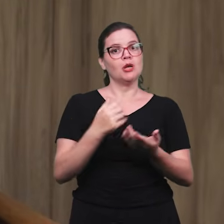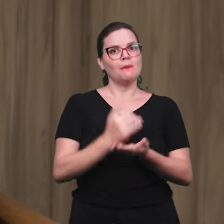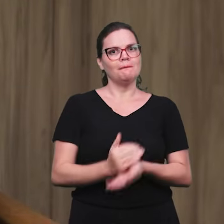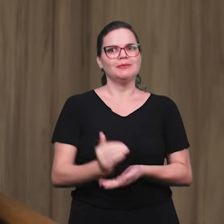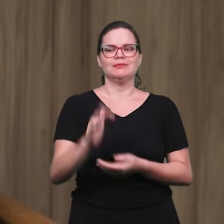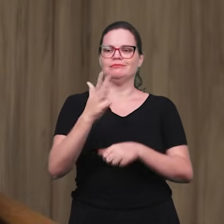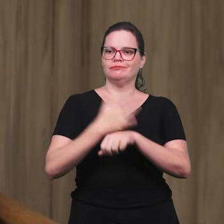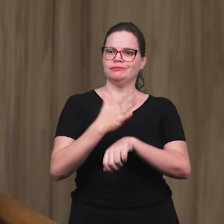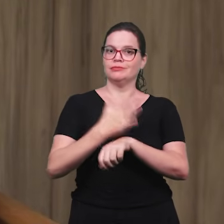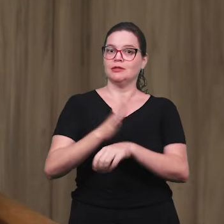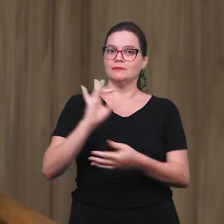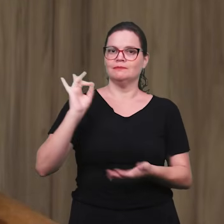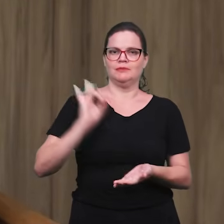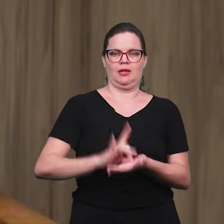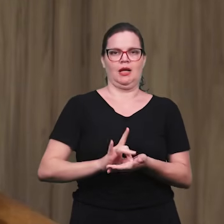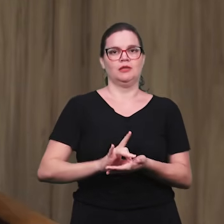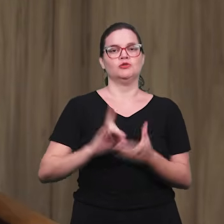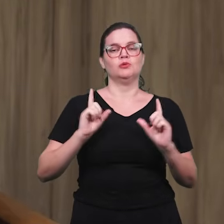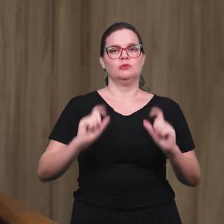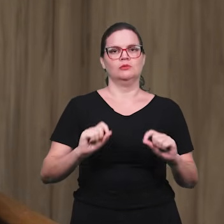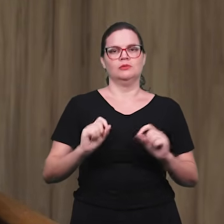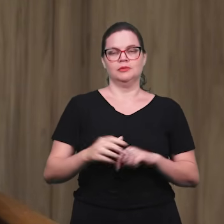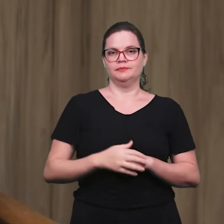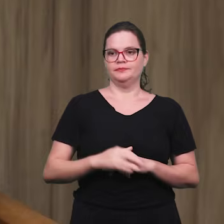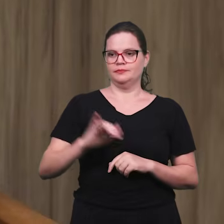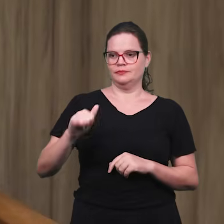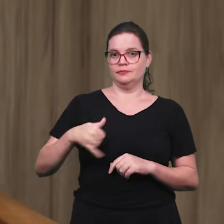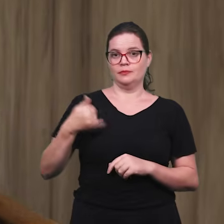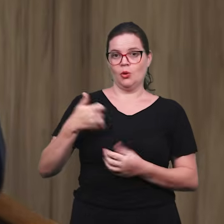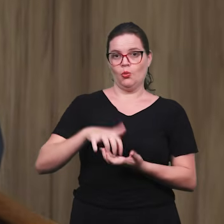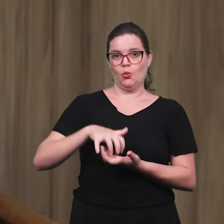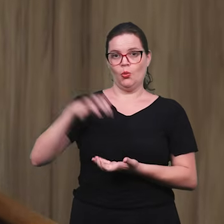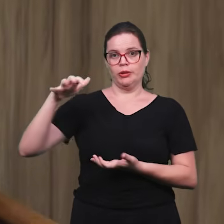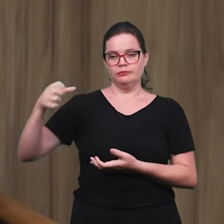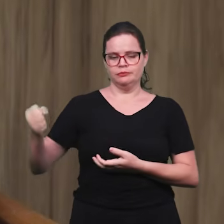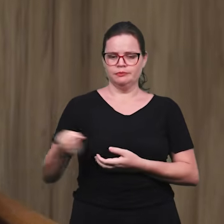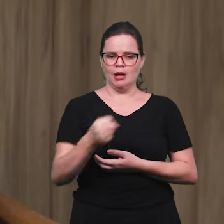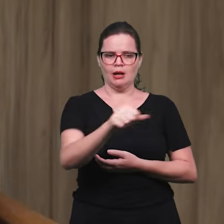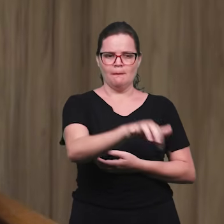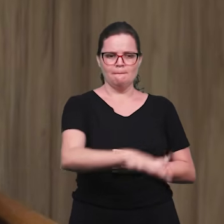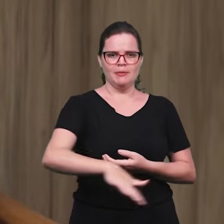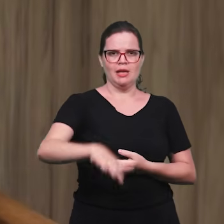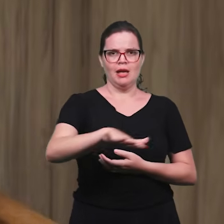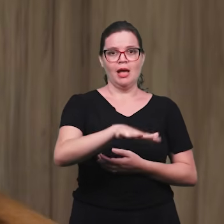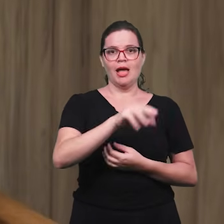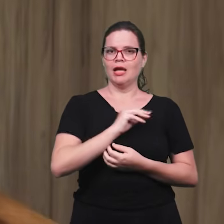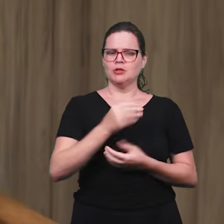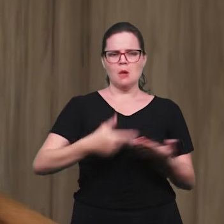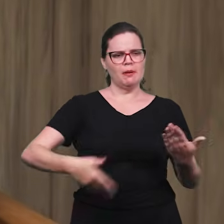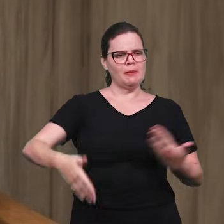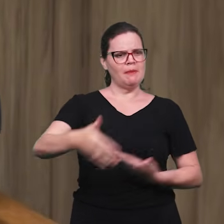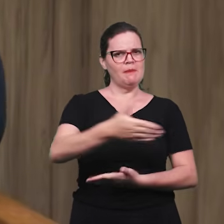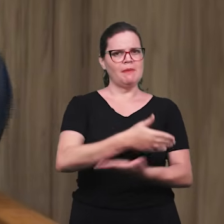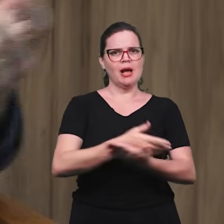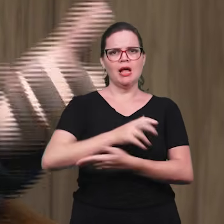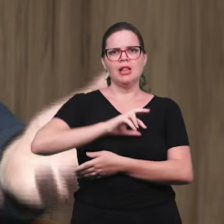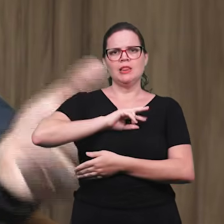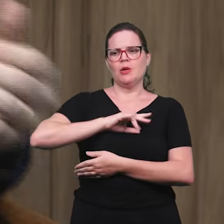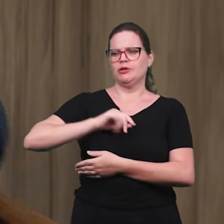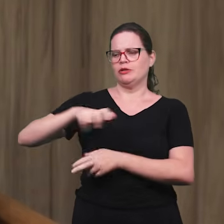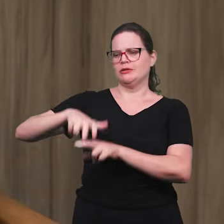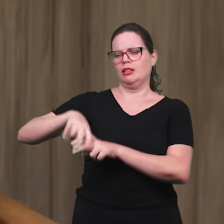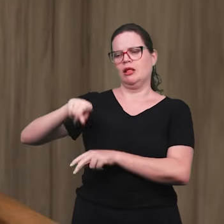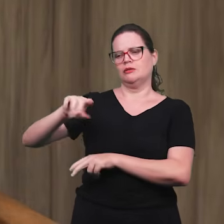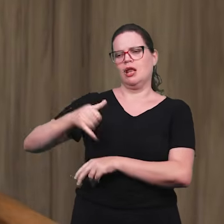inserir o nosso idoso no ambiente. Ele não pode ser visto como simplesmente